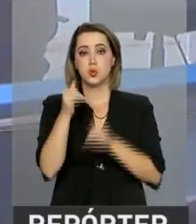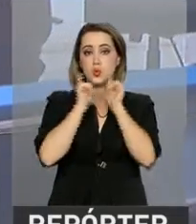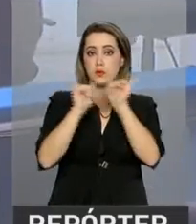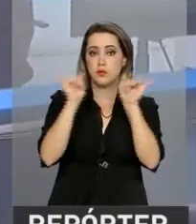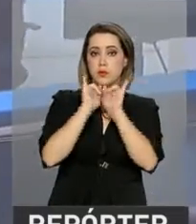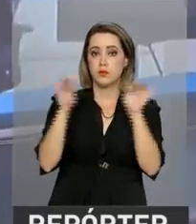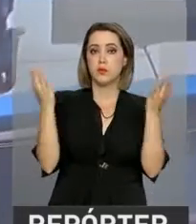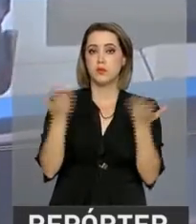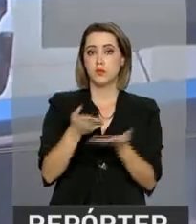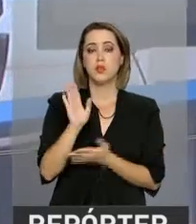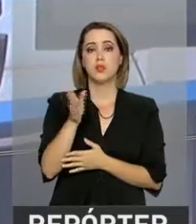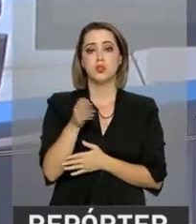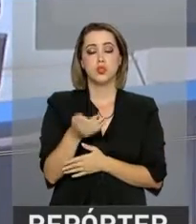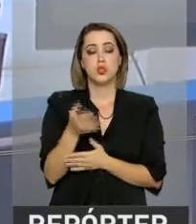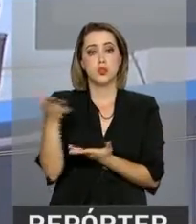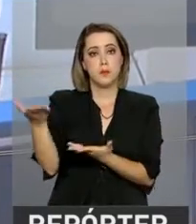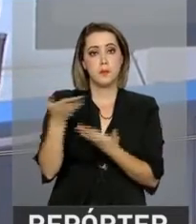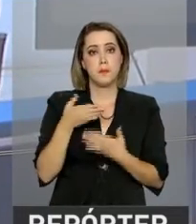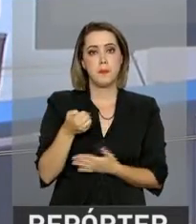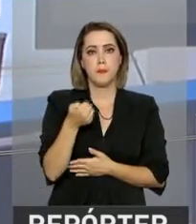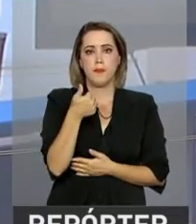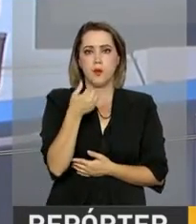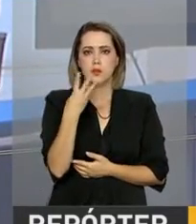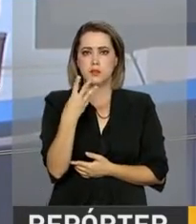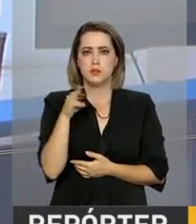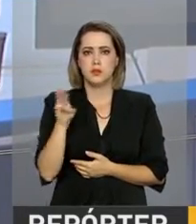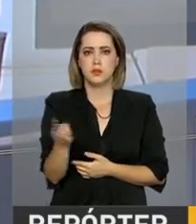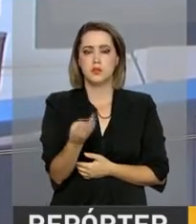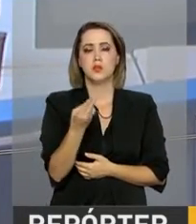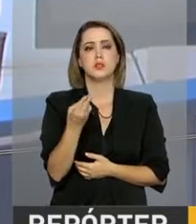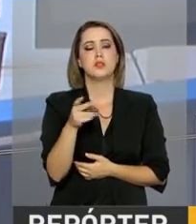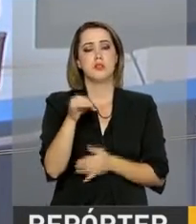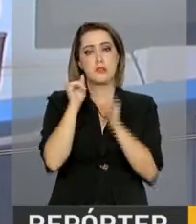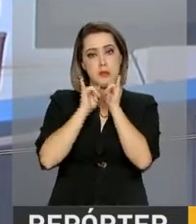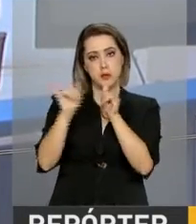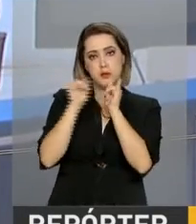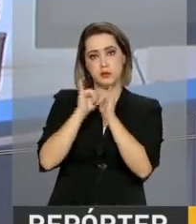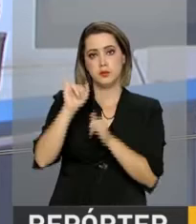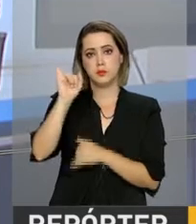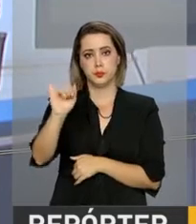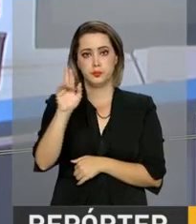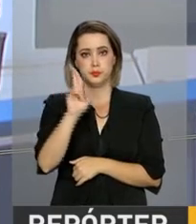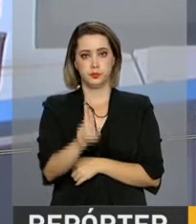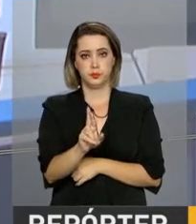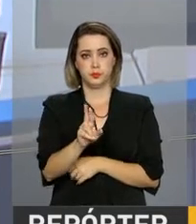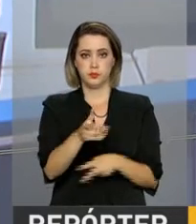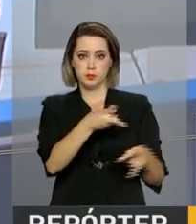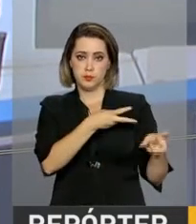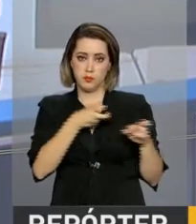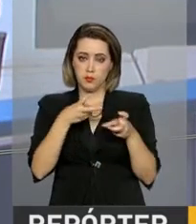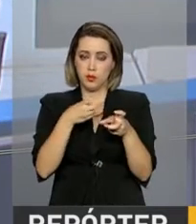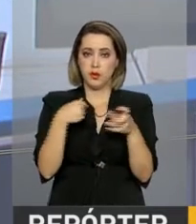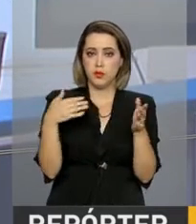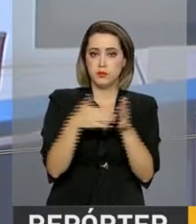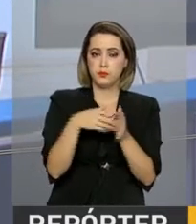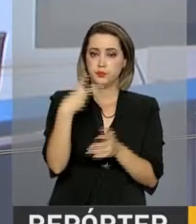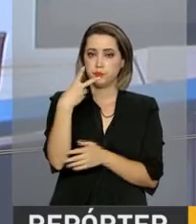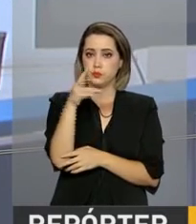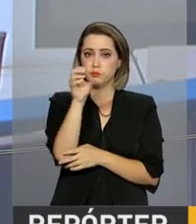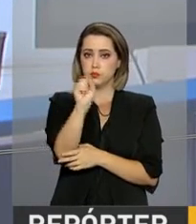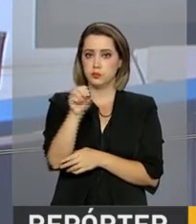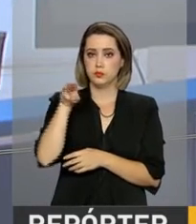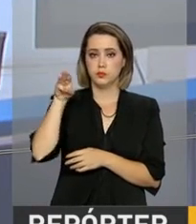que já recebeu quase três milhões e quinhentos 500 mil declarações do imposto de renda a expectativa é de que